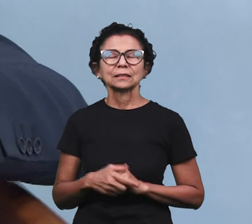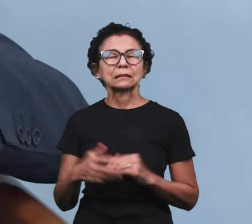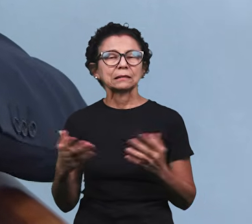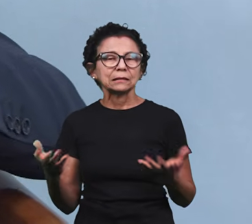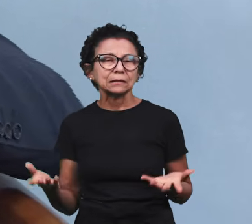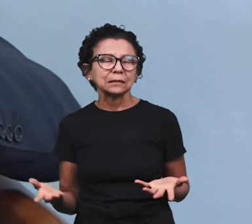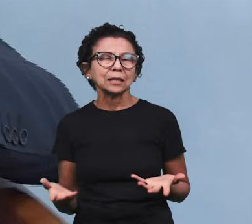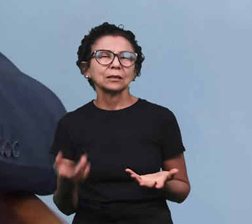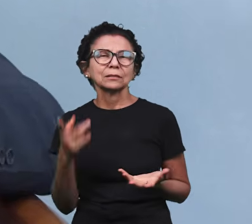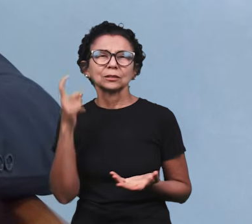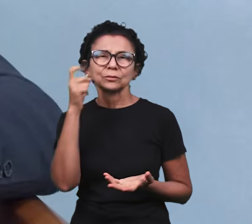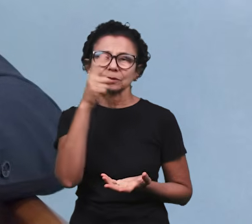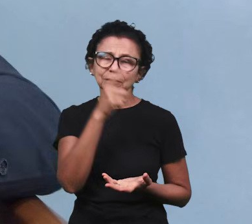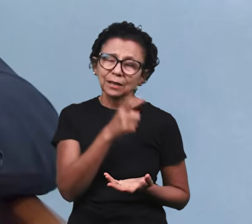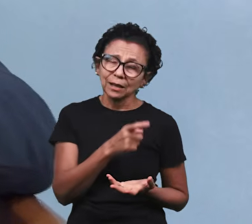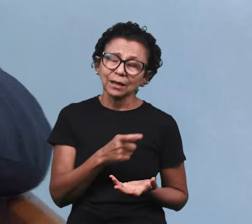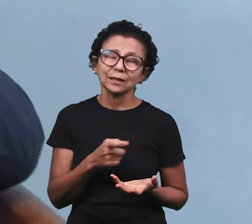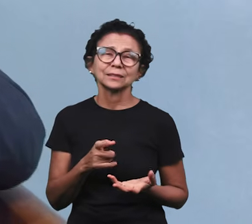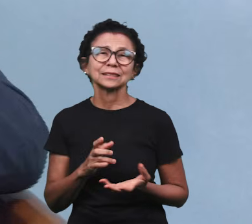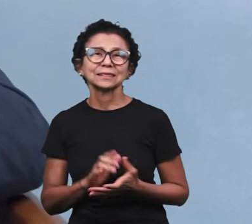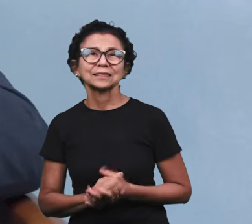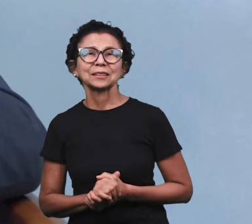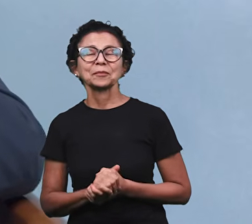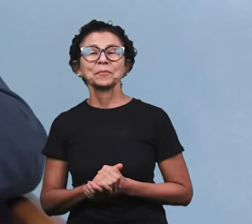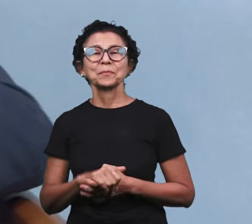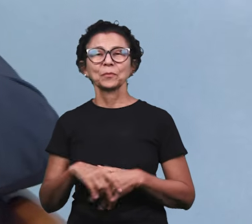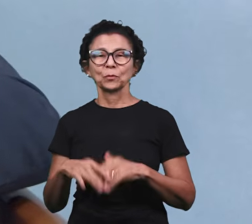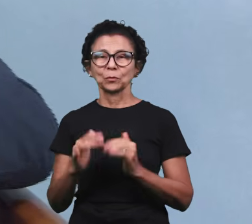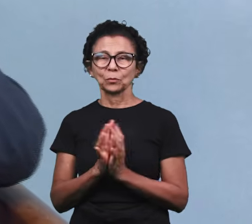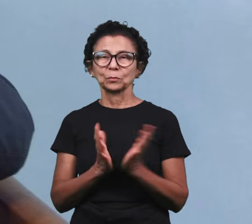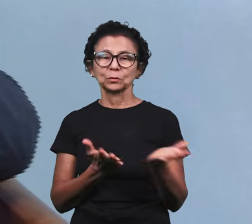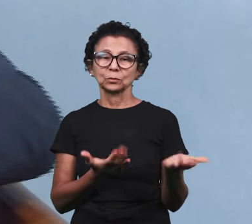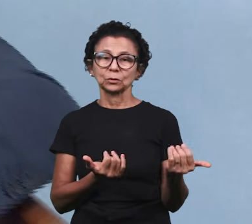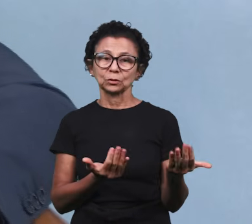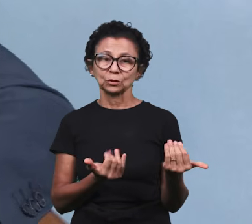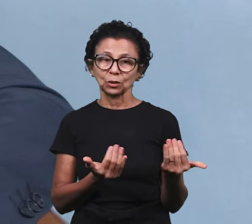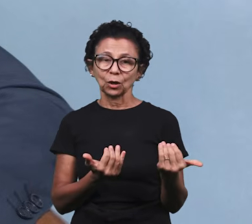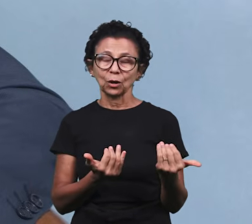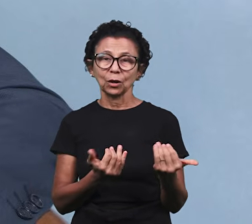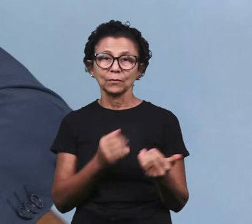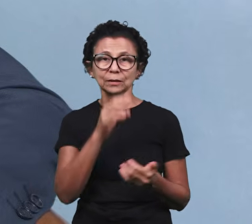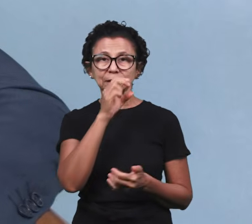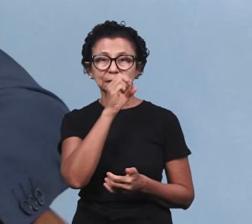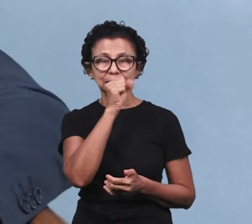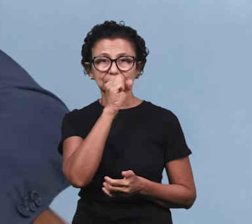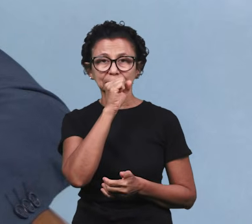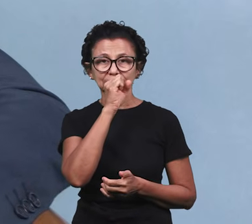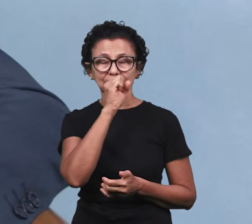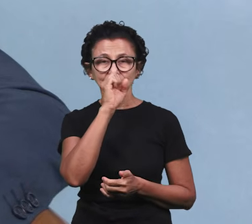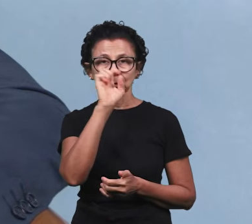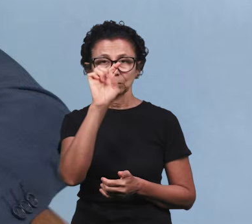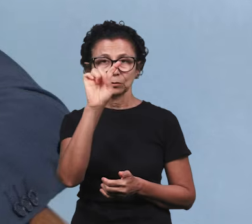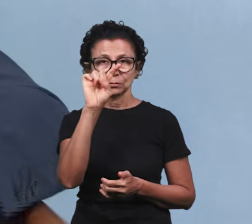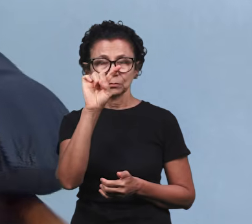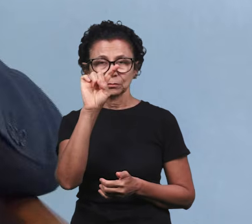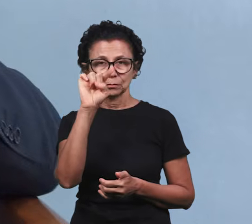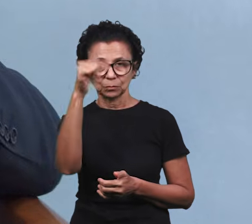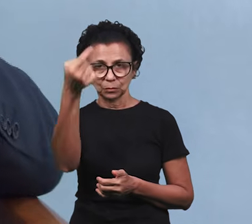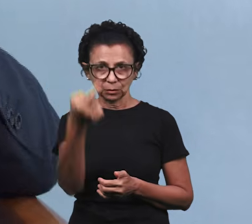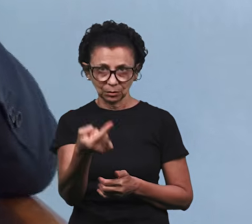as dificuldades dela. Os jovens estão se mobilizando para o próximo sábado agora, no próximo sábado